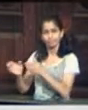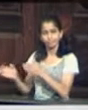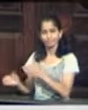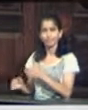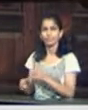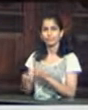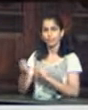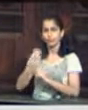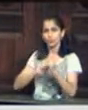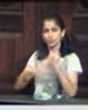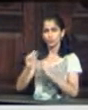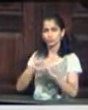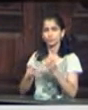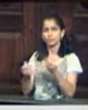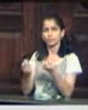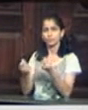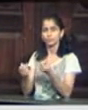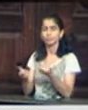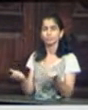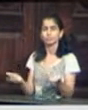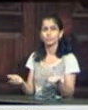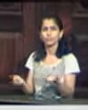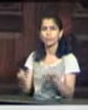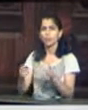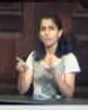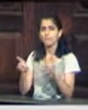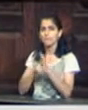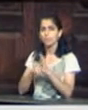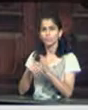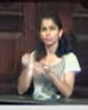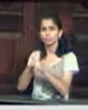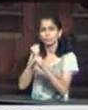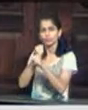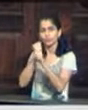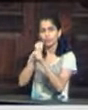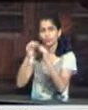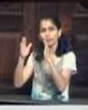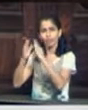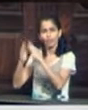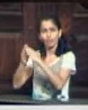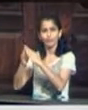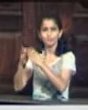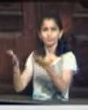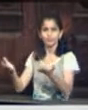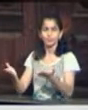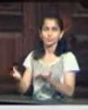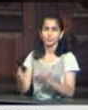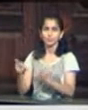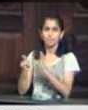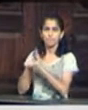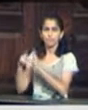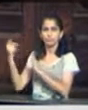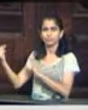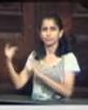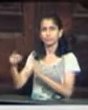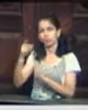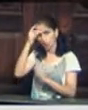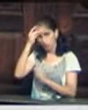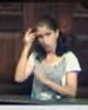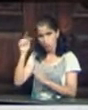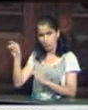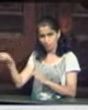orçamentária deste fundo, que é destinado à construção das casas. A construção das casas. A